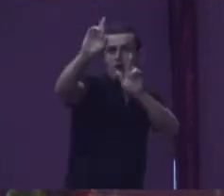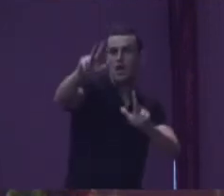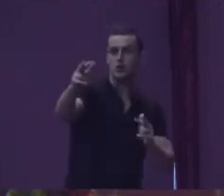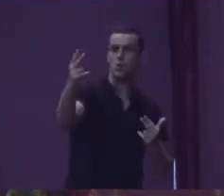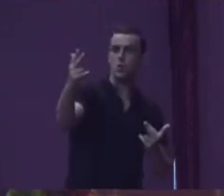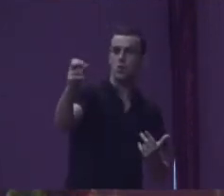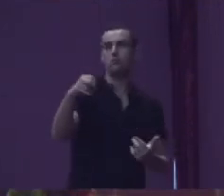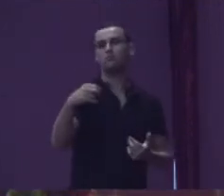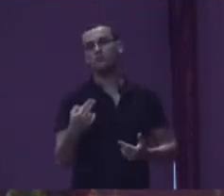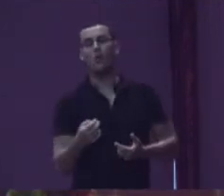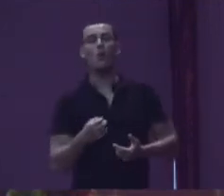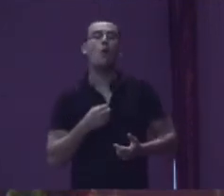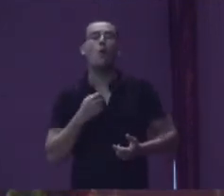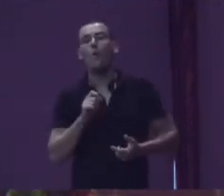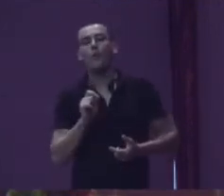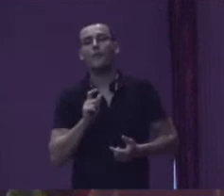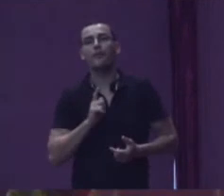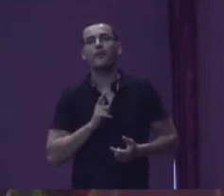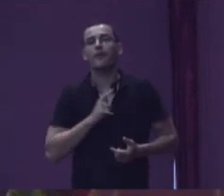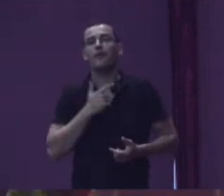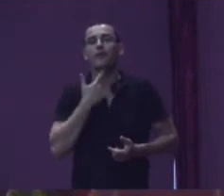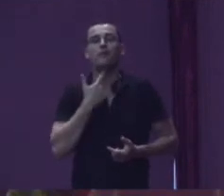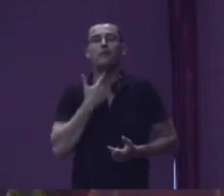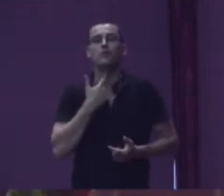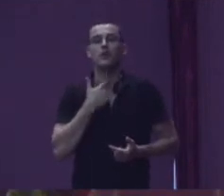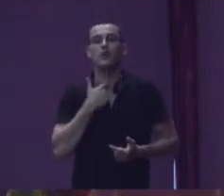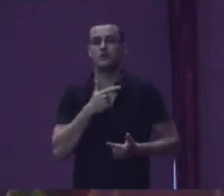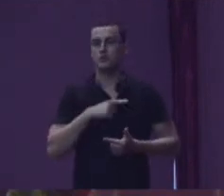de sistematizar o próprio conhecimento